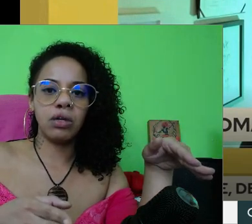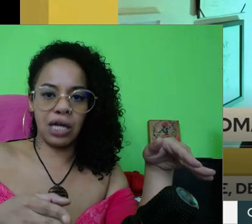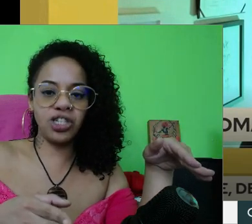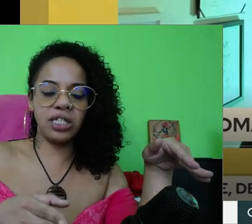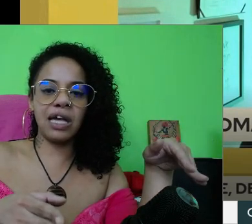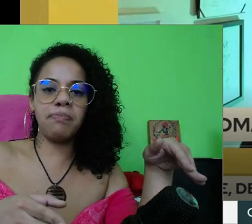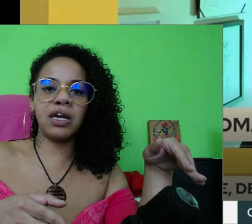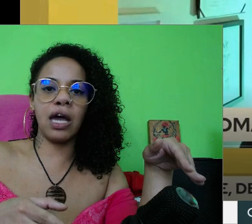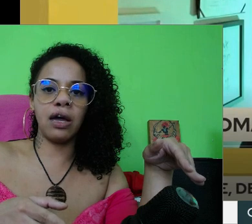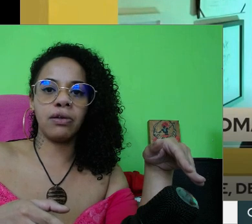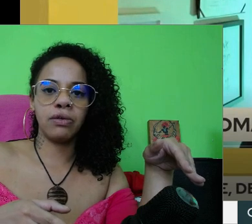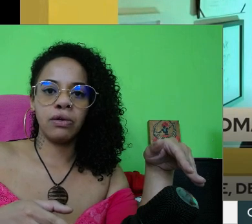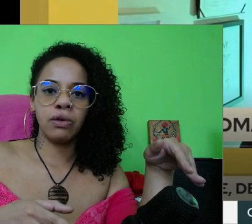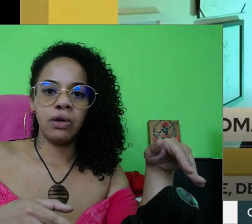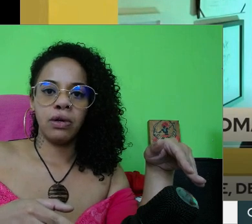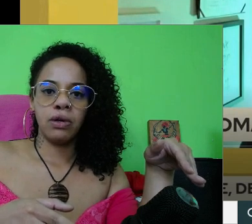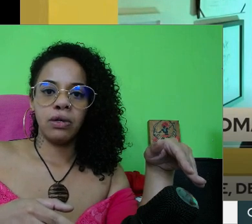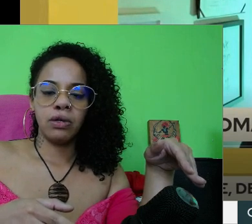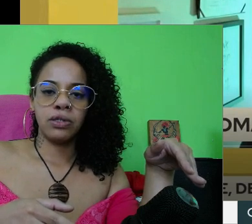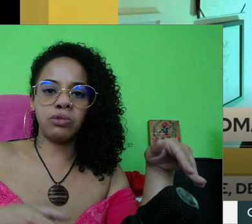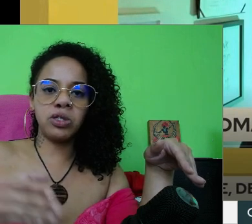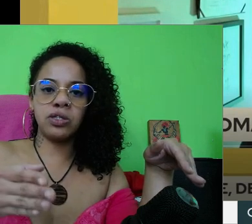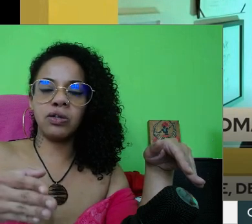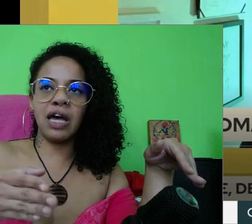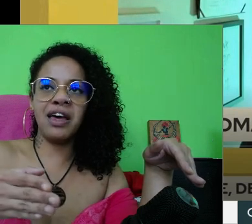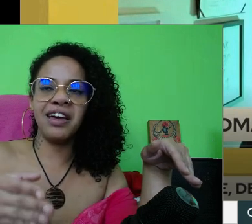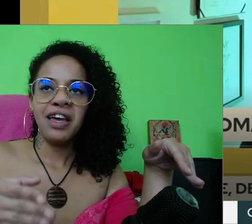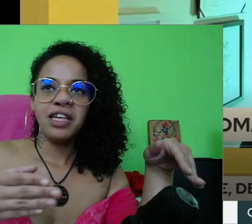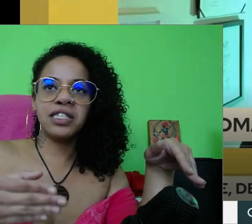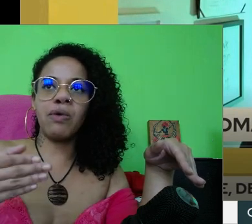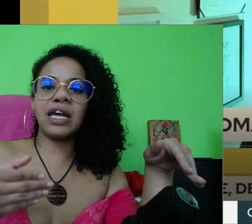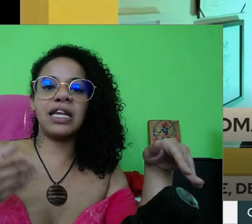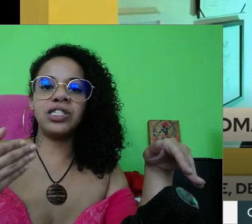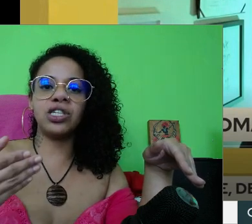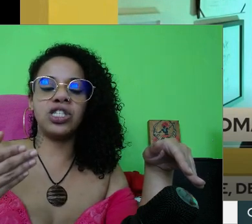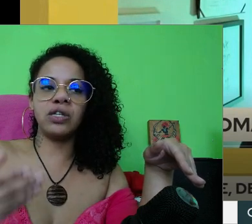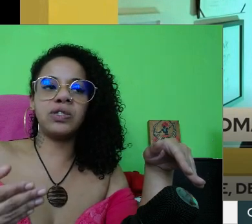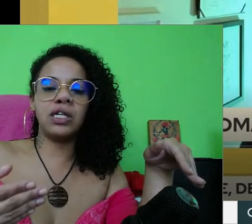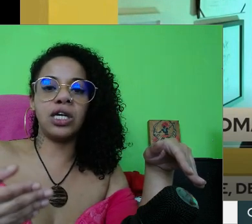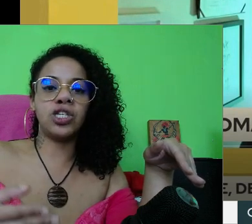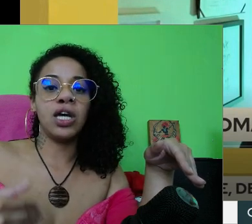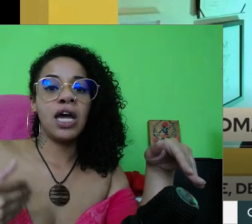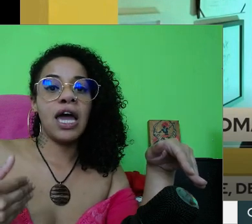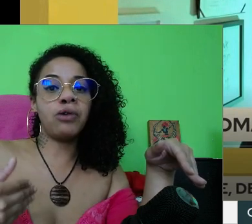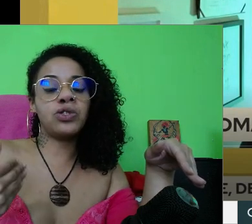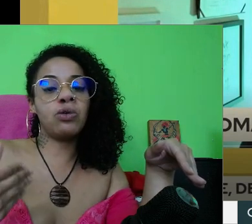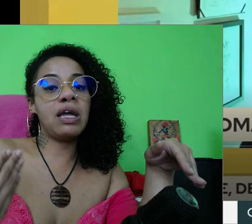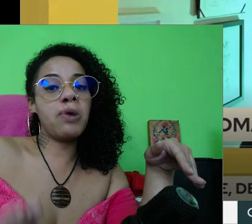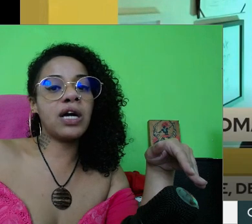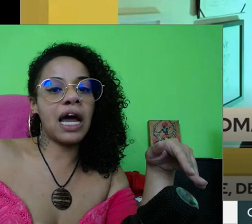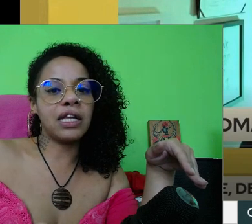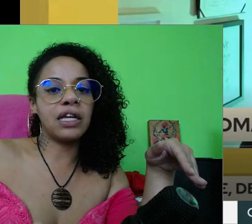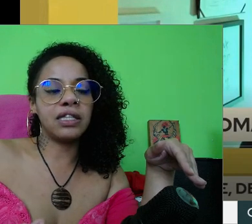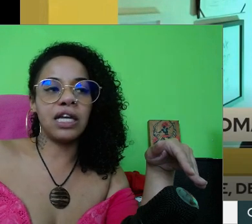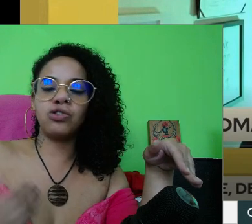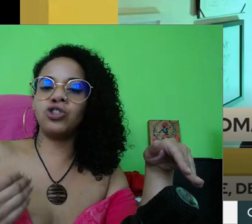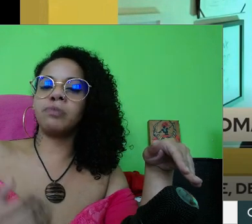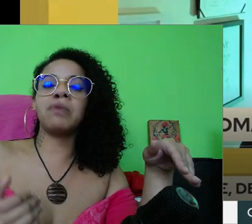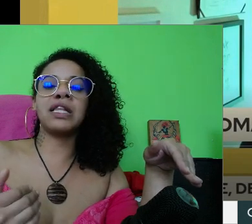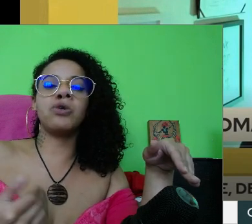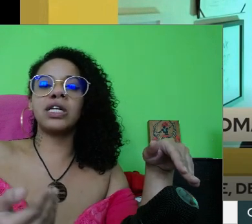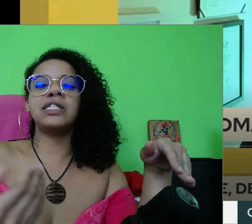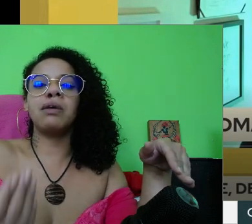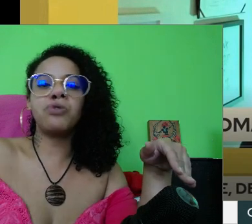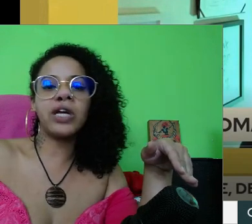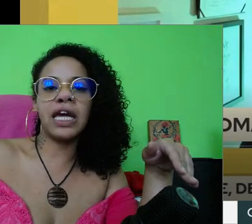isso a gente sabe quem é são aqueles que dizem o seguinte eu sou Democrata dentro